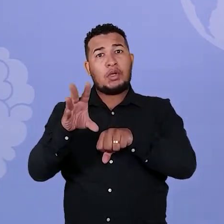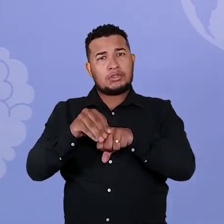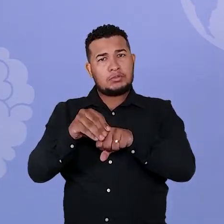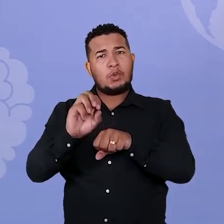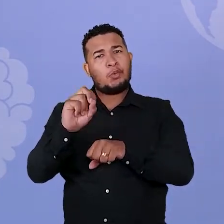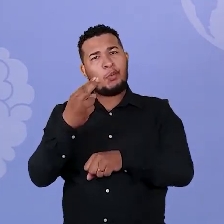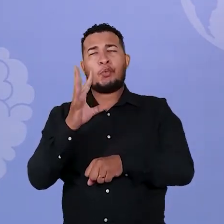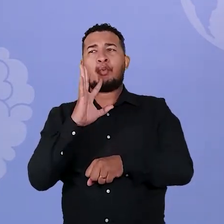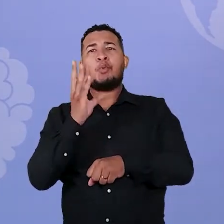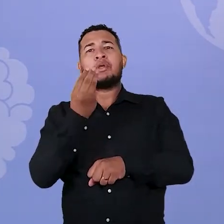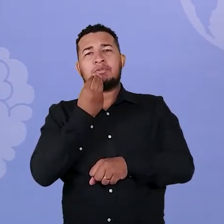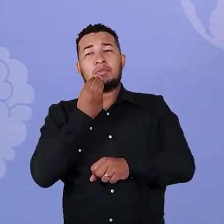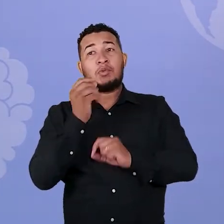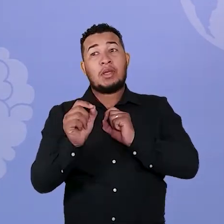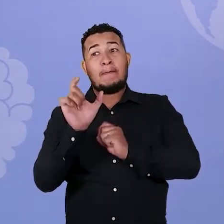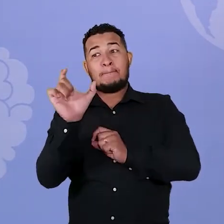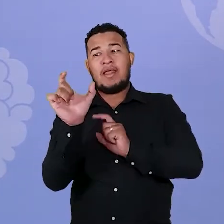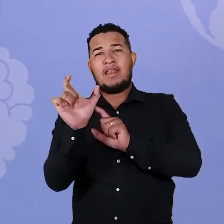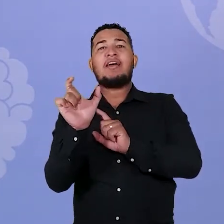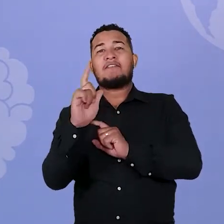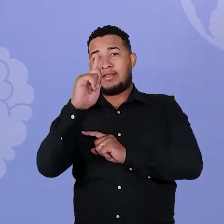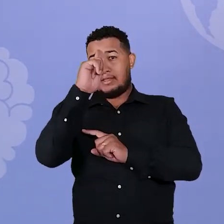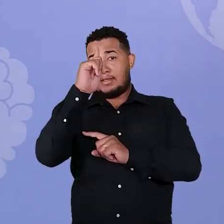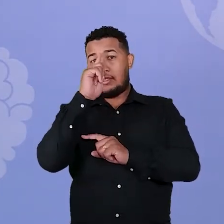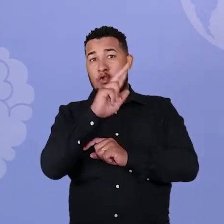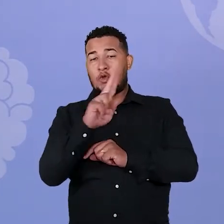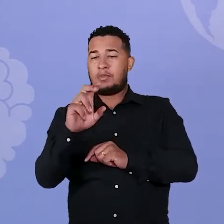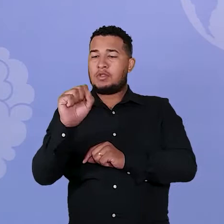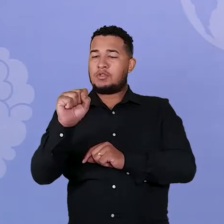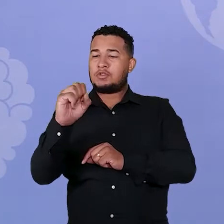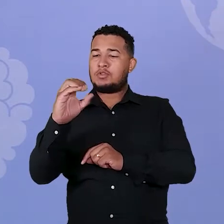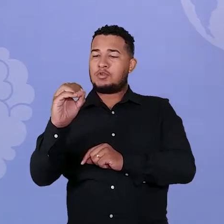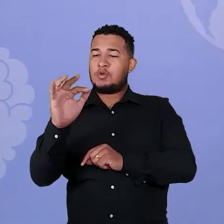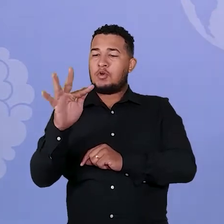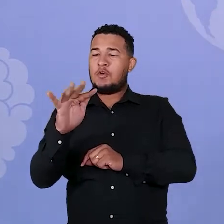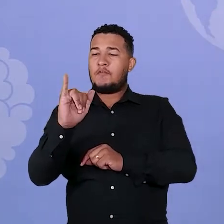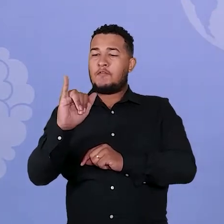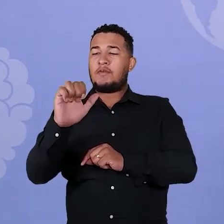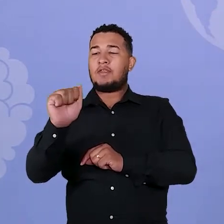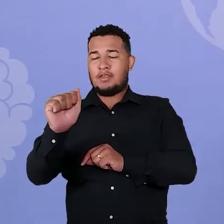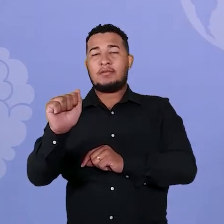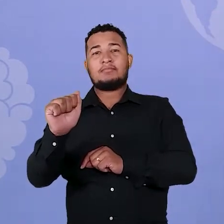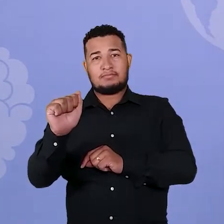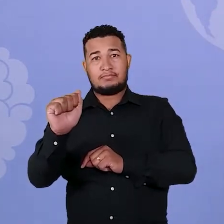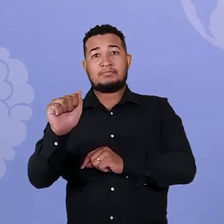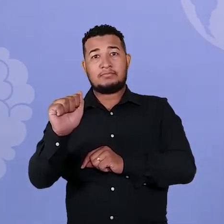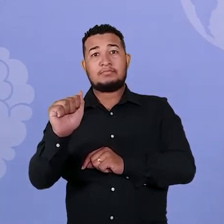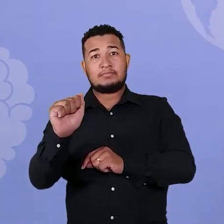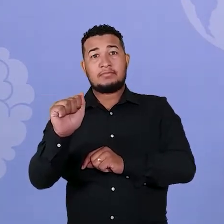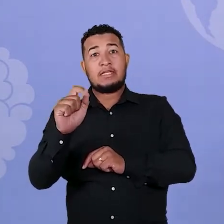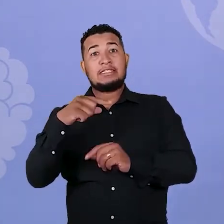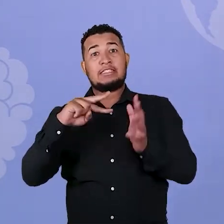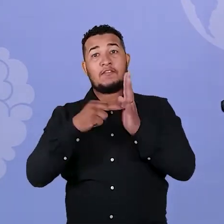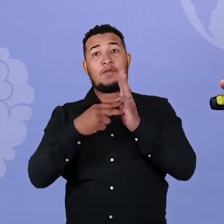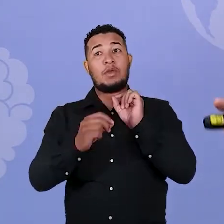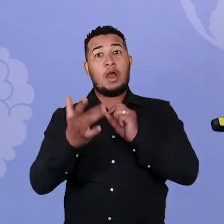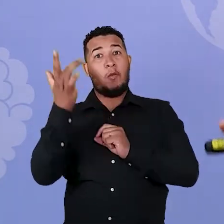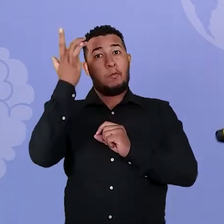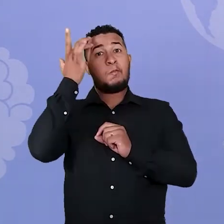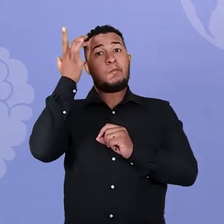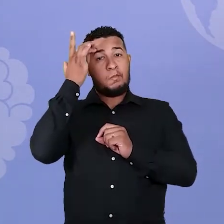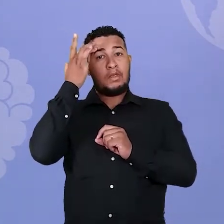conhecimento, a gente está fazendo referência aqui àquela palavra grega que é sofia. Vem do grego sofós, que é